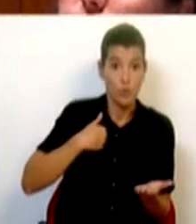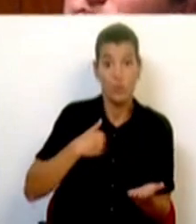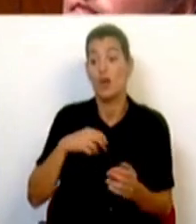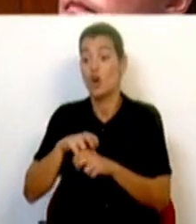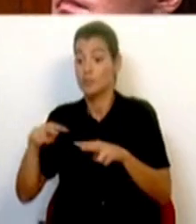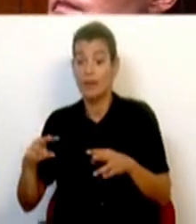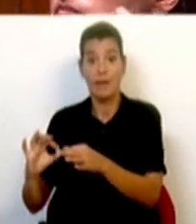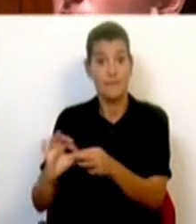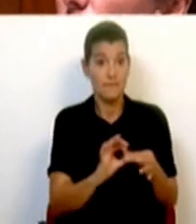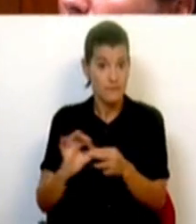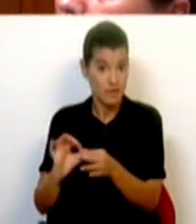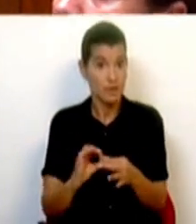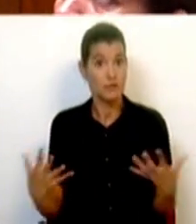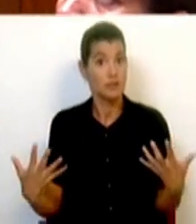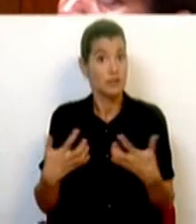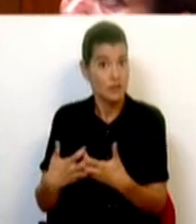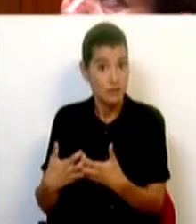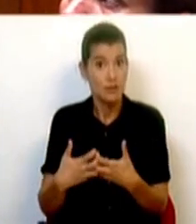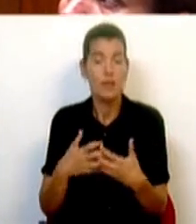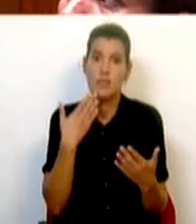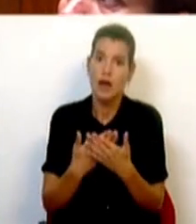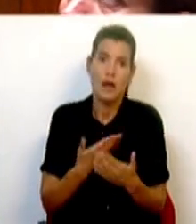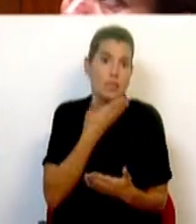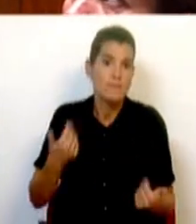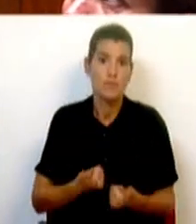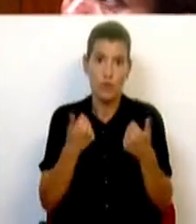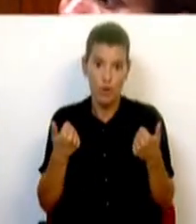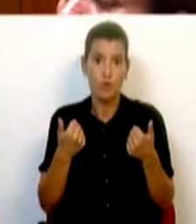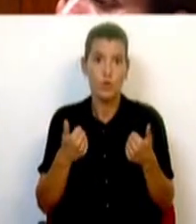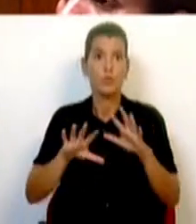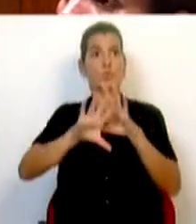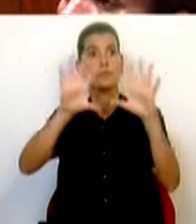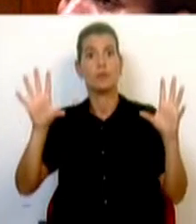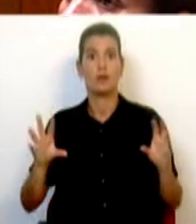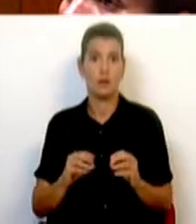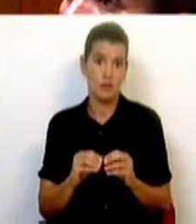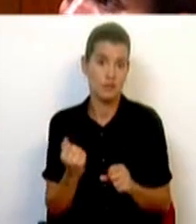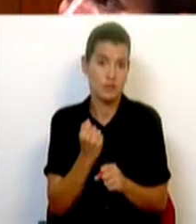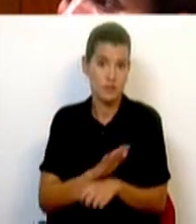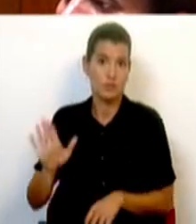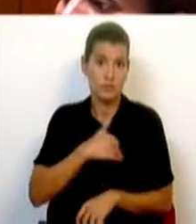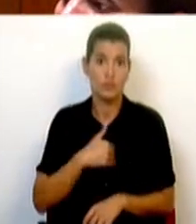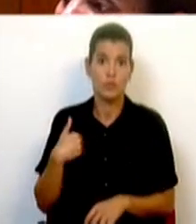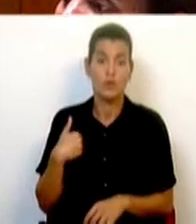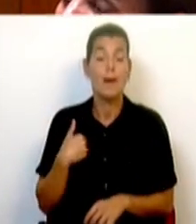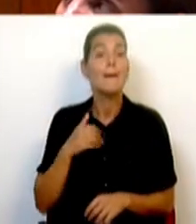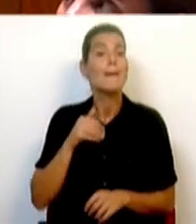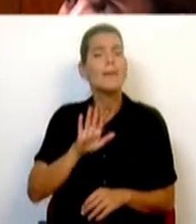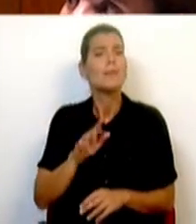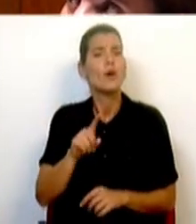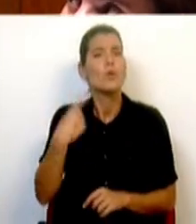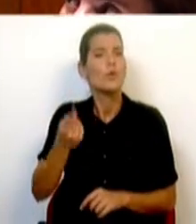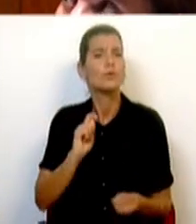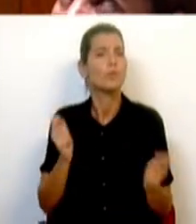cuidados hospitalares e podemos ter a maior sinergia no conjunto do Serviço Nacional de Saúde. Mas estamos a fazer